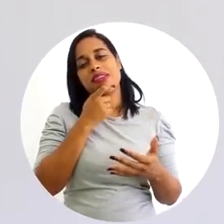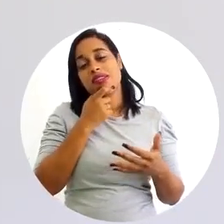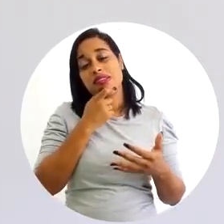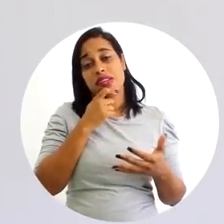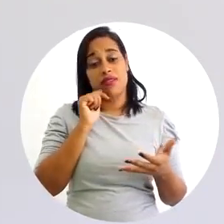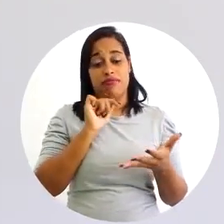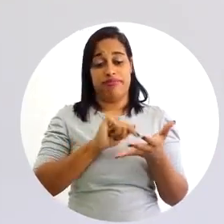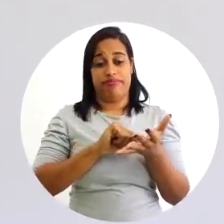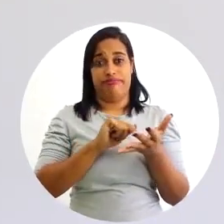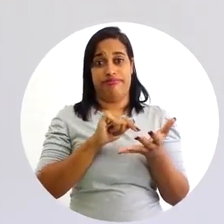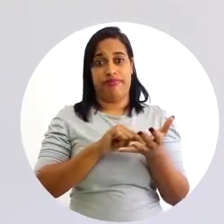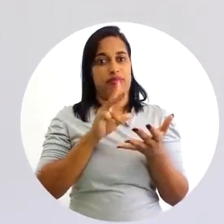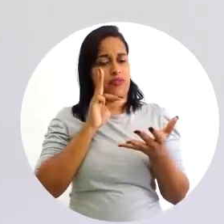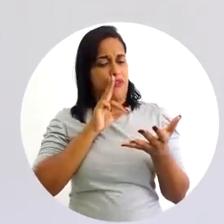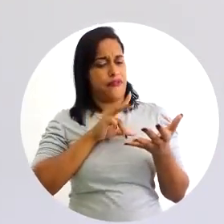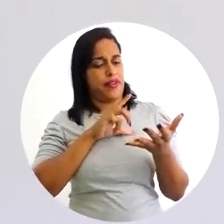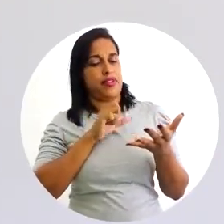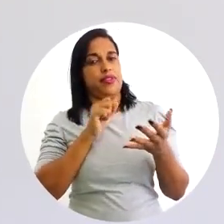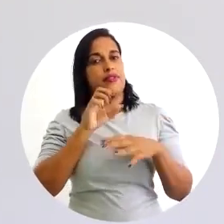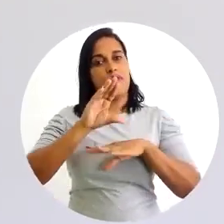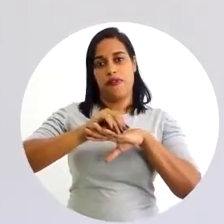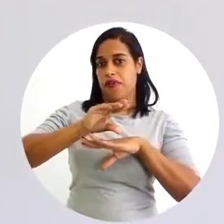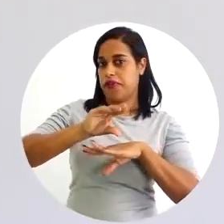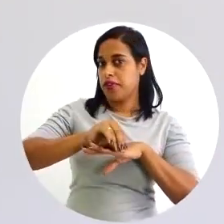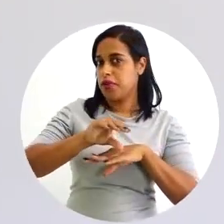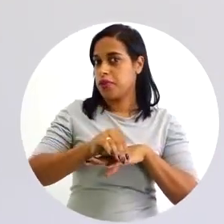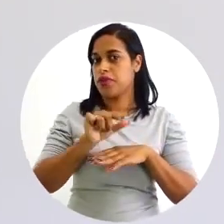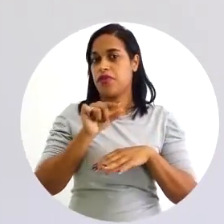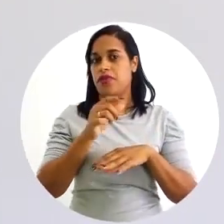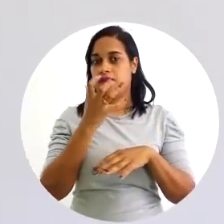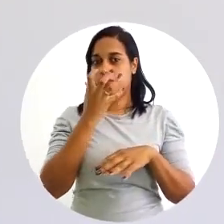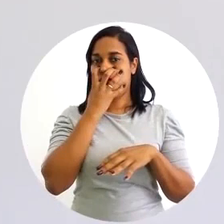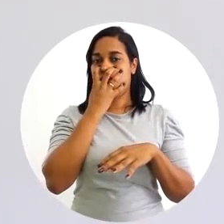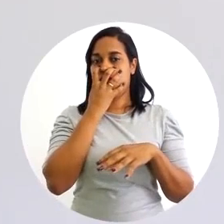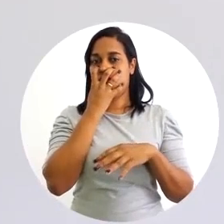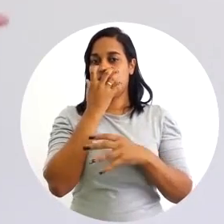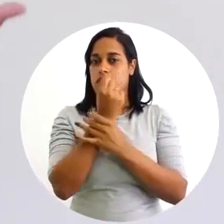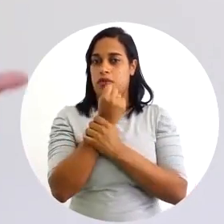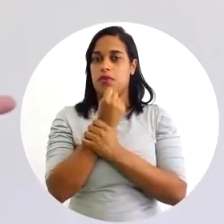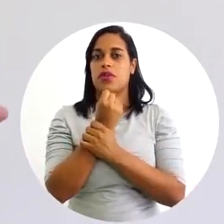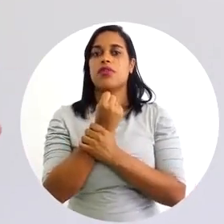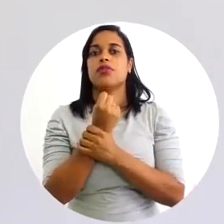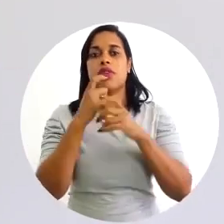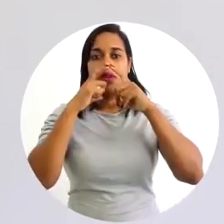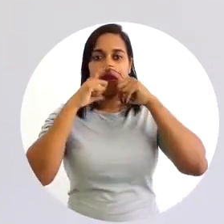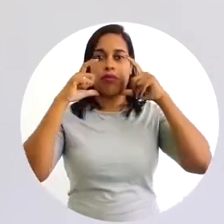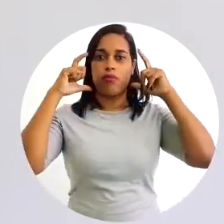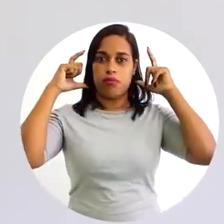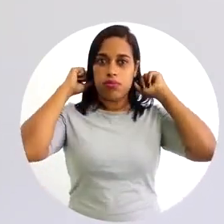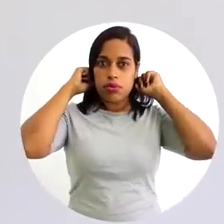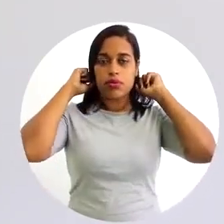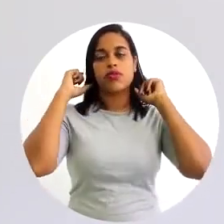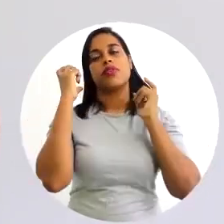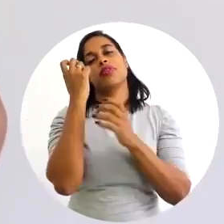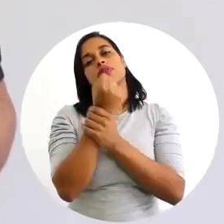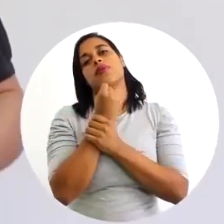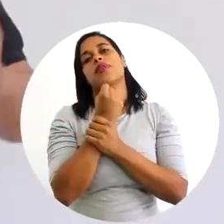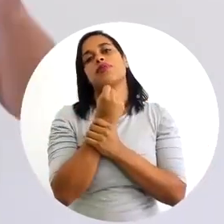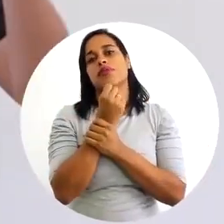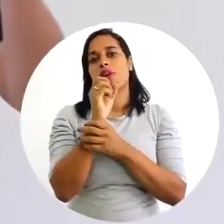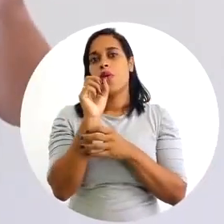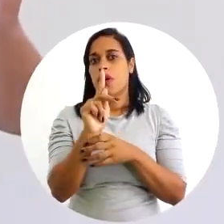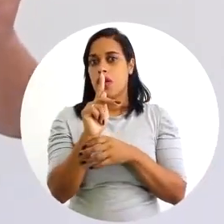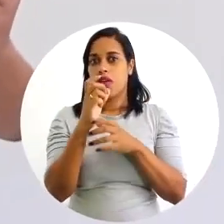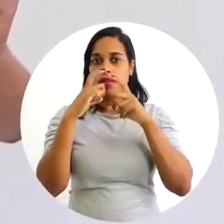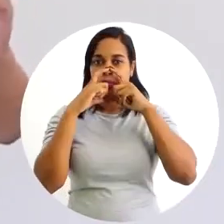está em inglês. Então você já olha, você vai ver figuras, vai ver que é sobre a máscara de segurança,